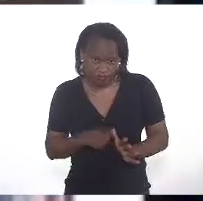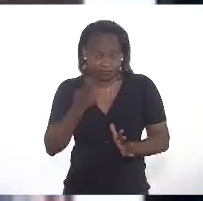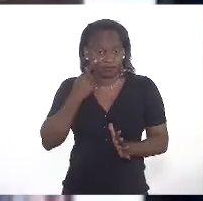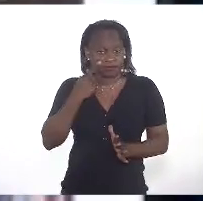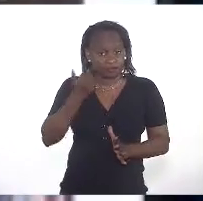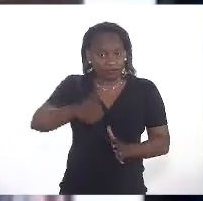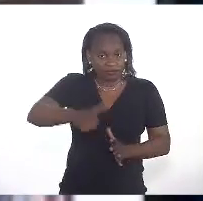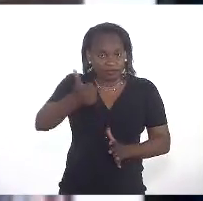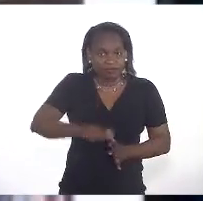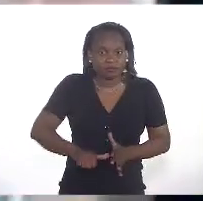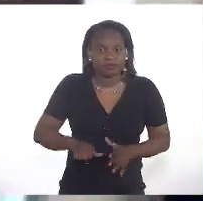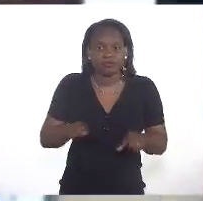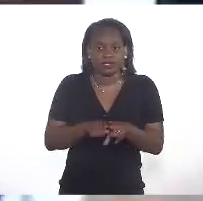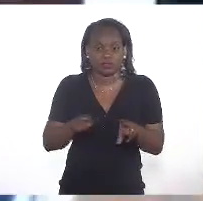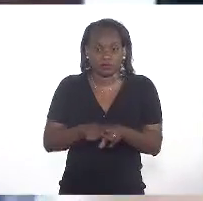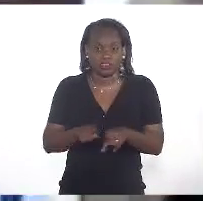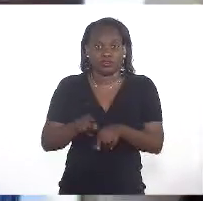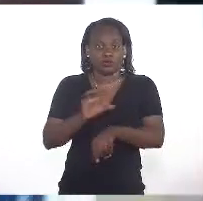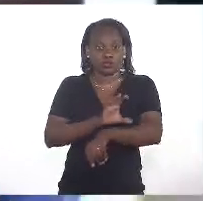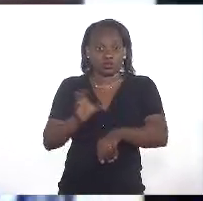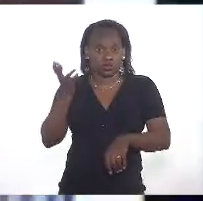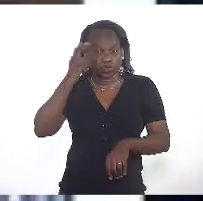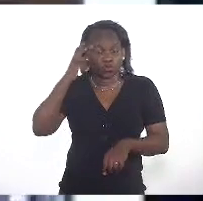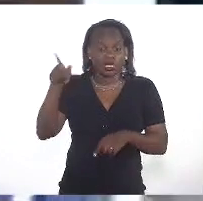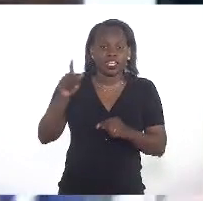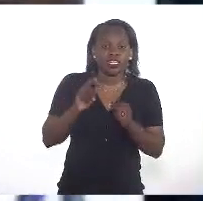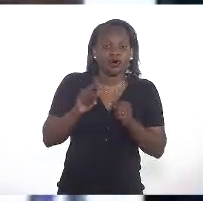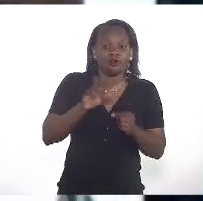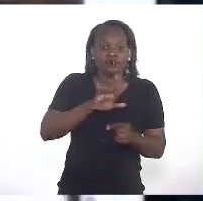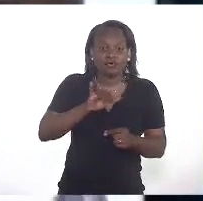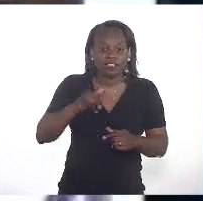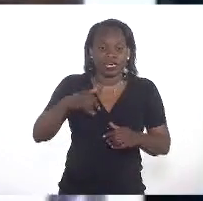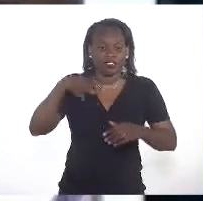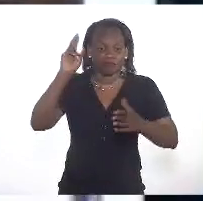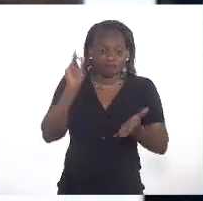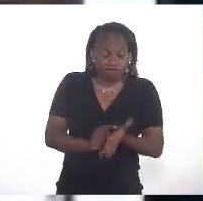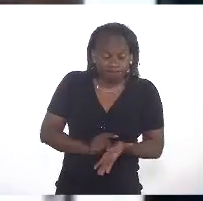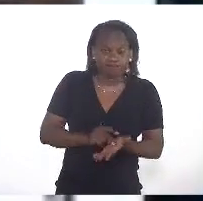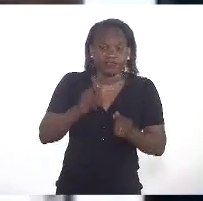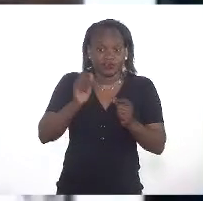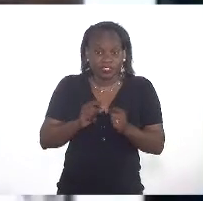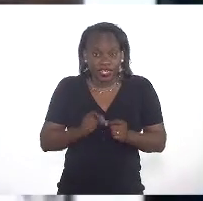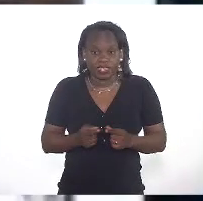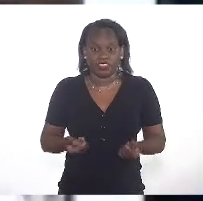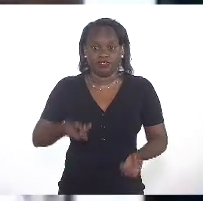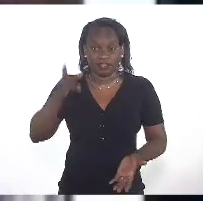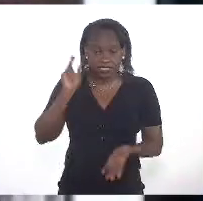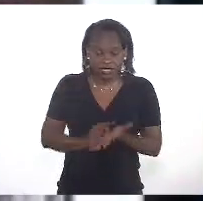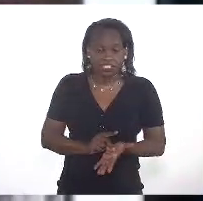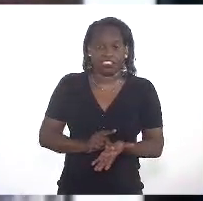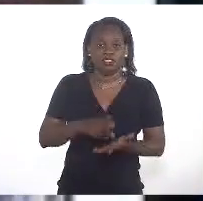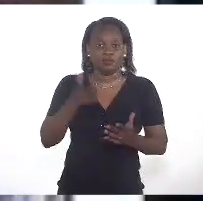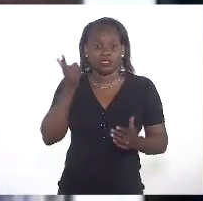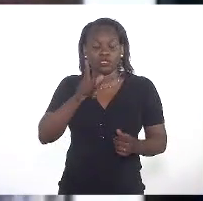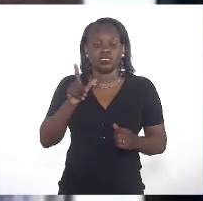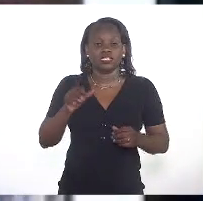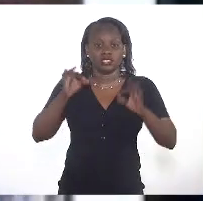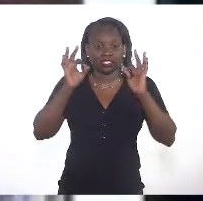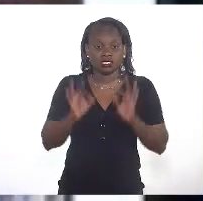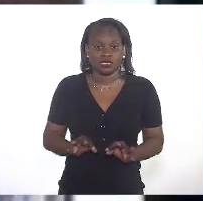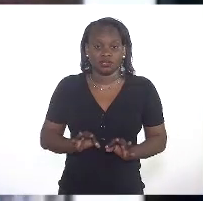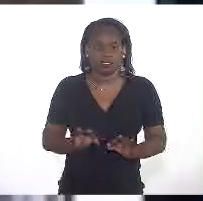avalia-se a cultura pelo que ela faz de concreto, de real, para garantir